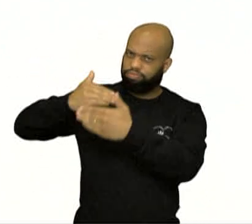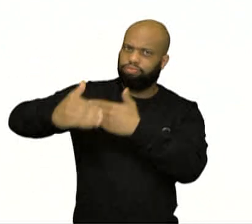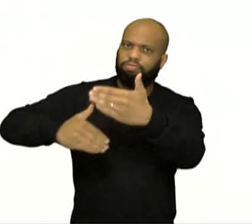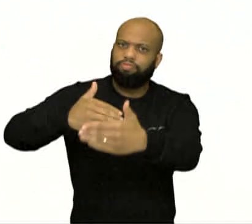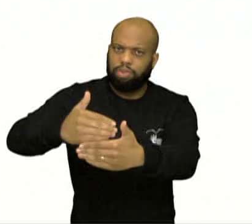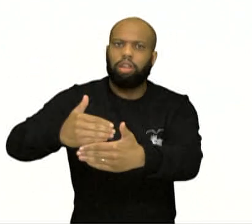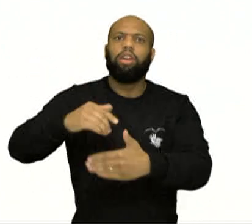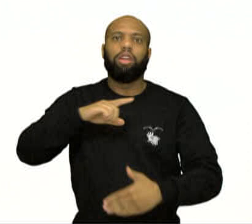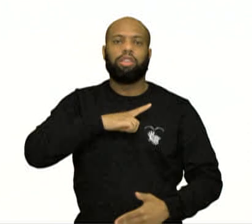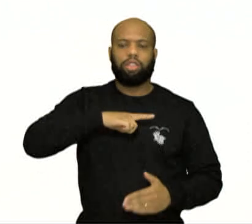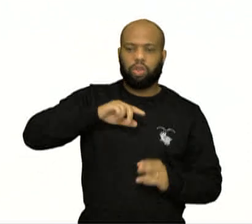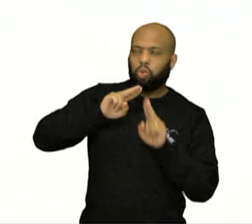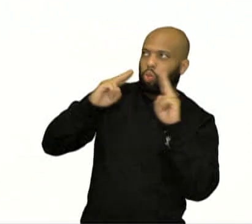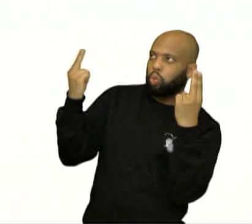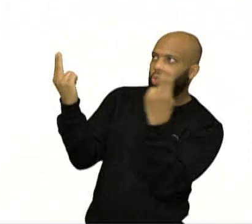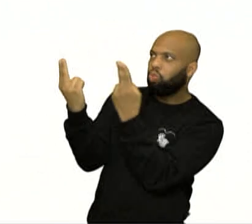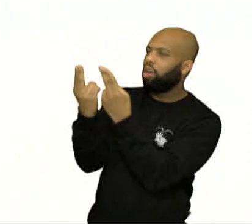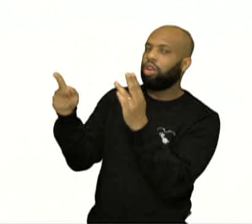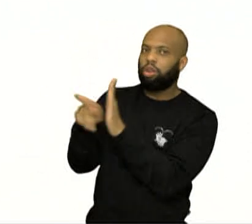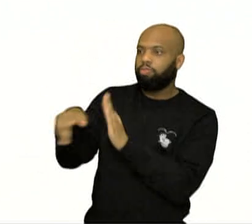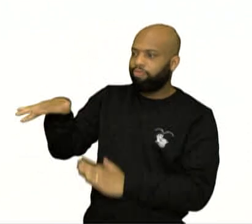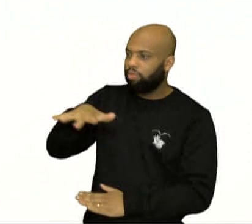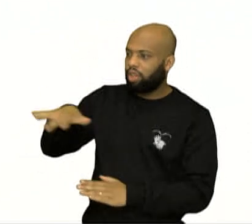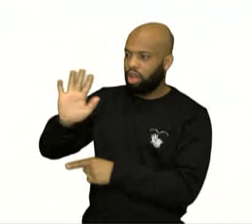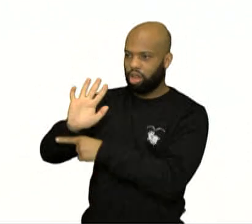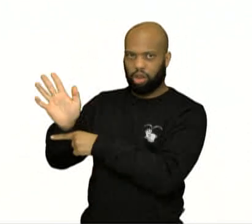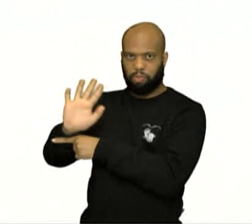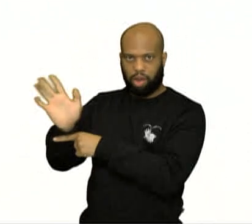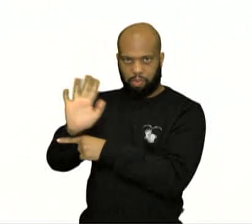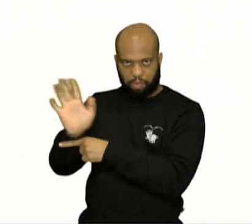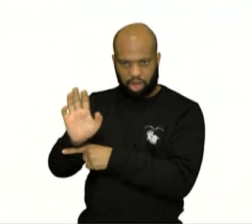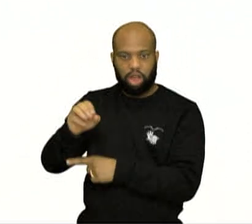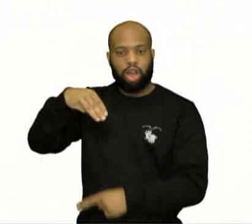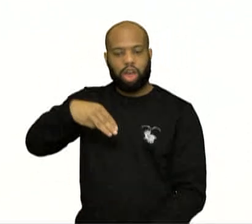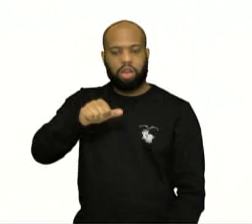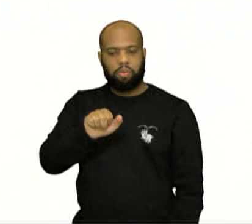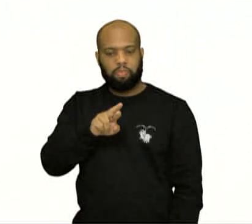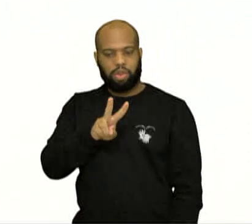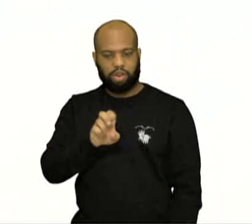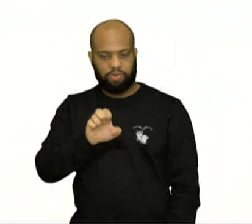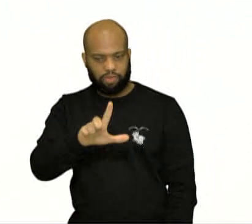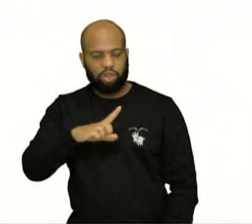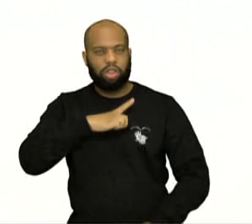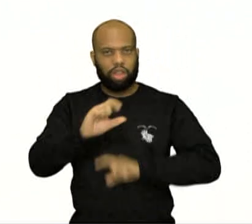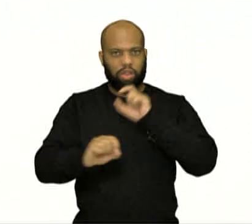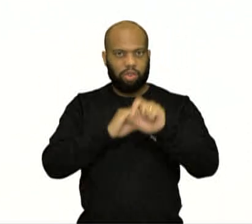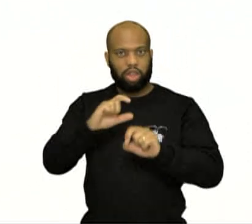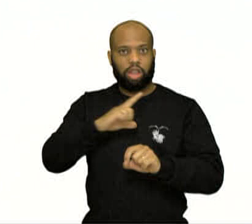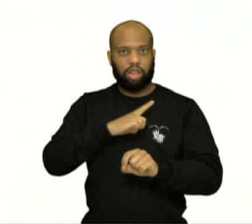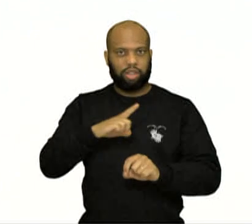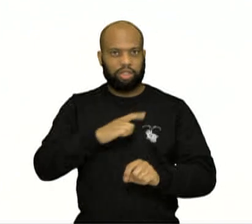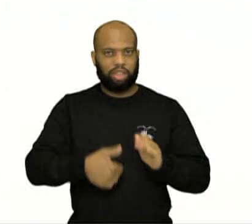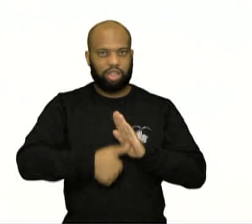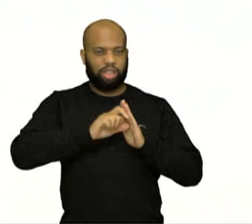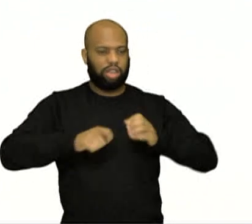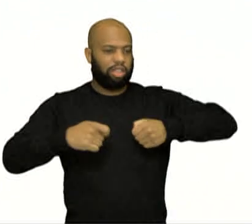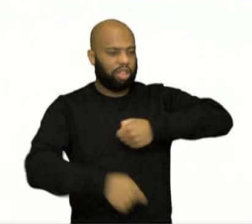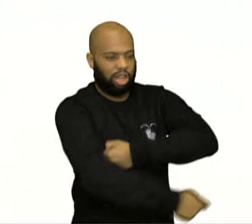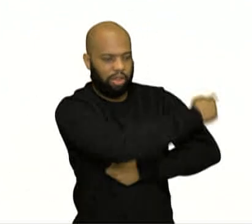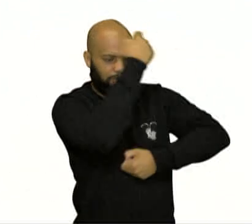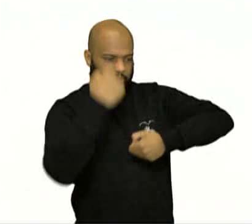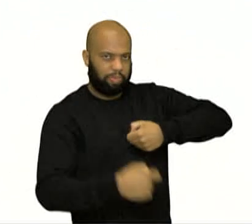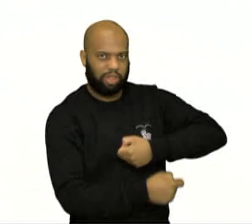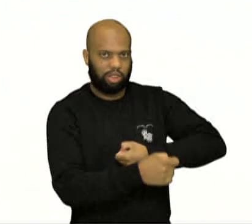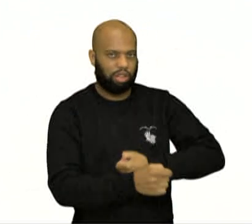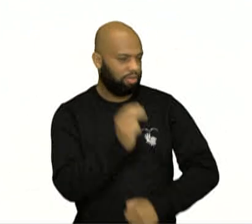novela do universo cinematográfico Marvel, situando-se entre os eventos de Capitão América Guerra Civil,